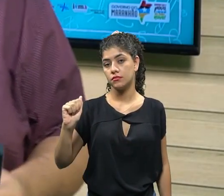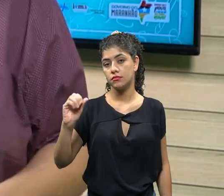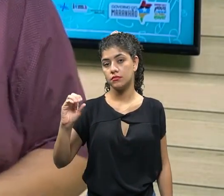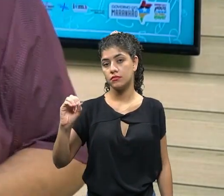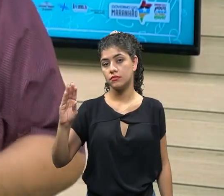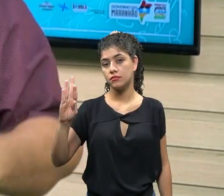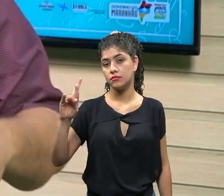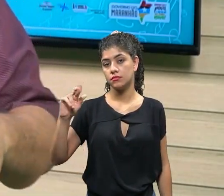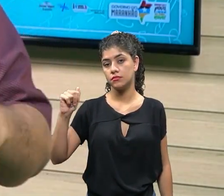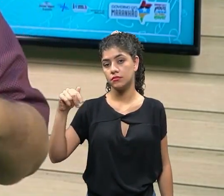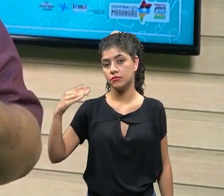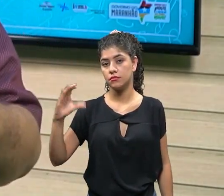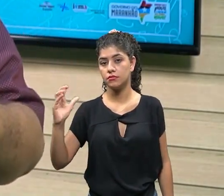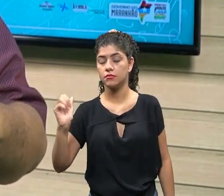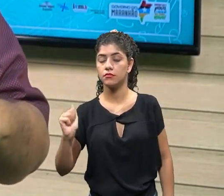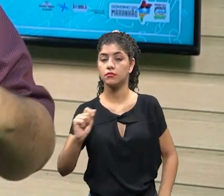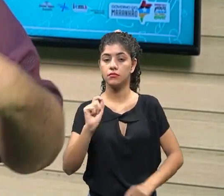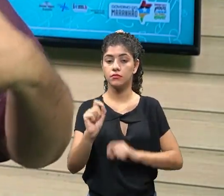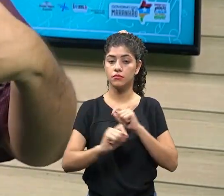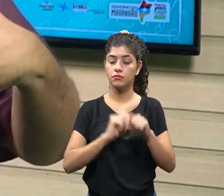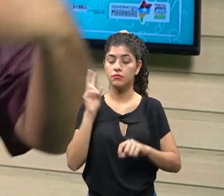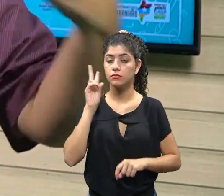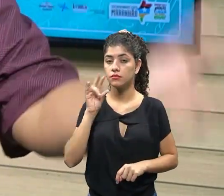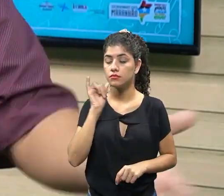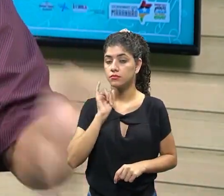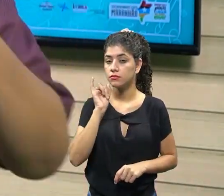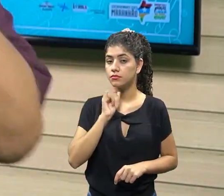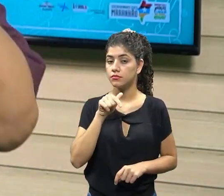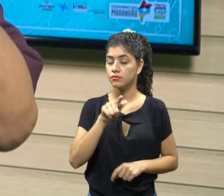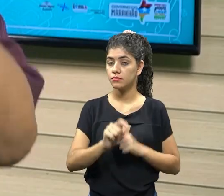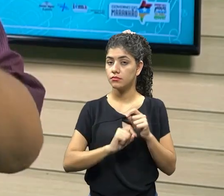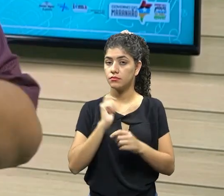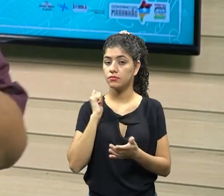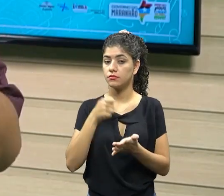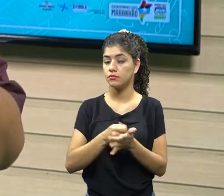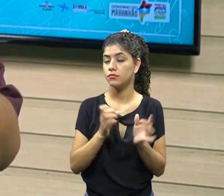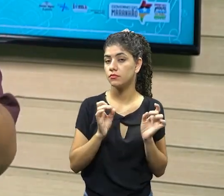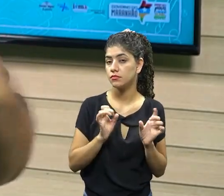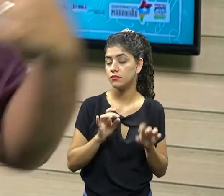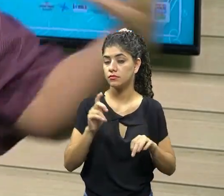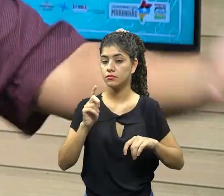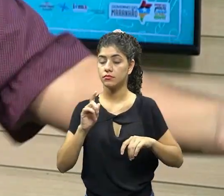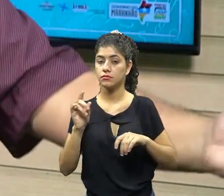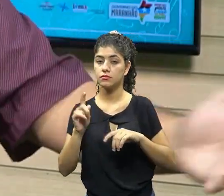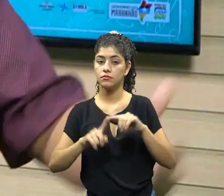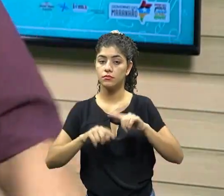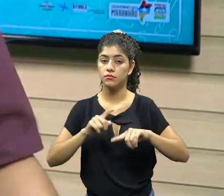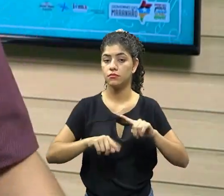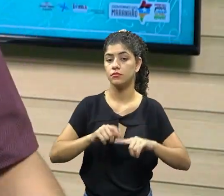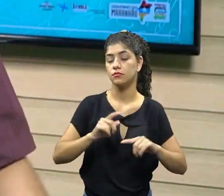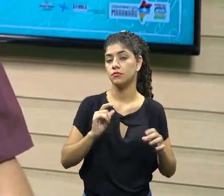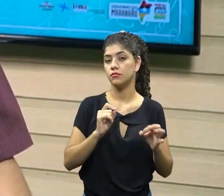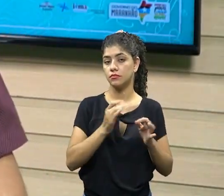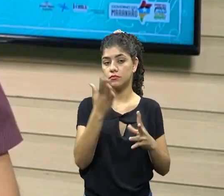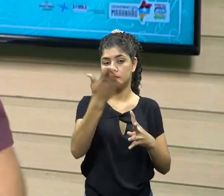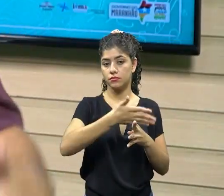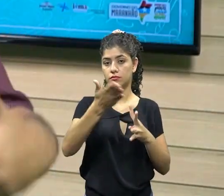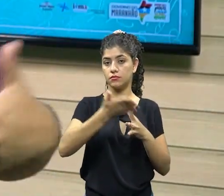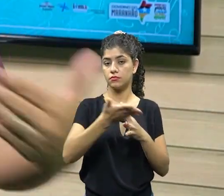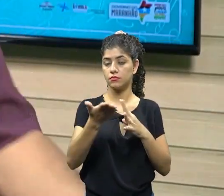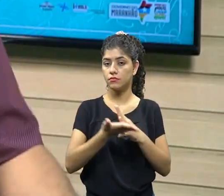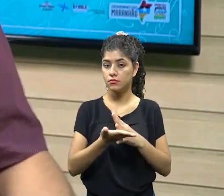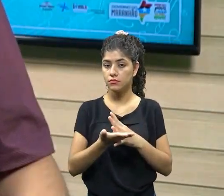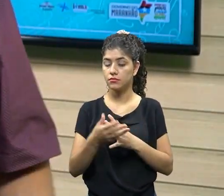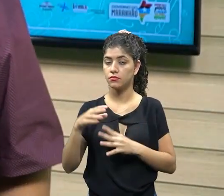crédito e cobrança, por exemplo, você vai vender um produto, eu vou vender isso parcelado. Isso é crédito, você está